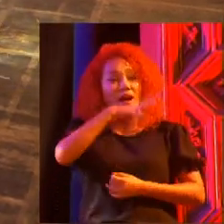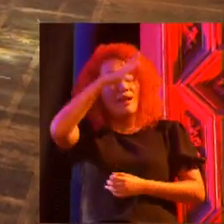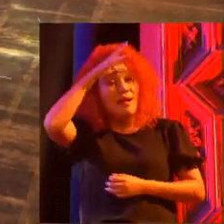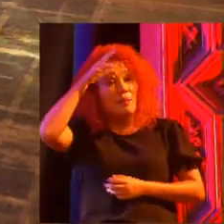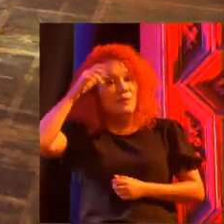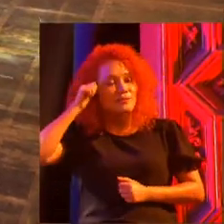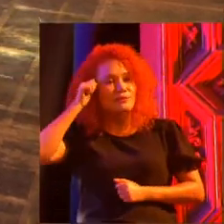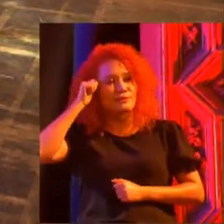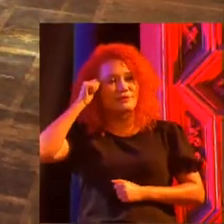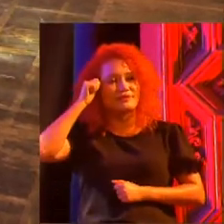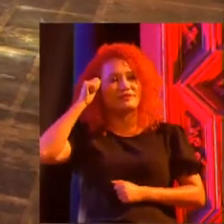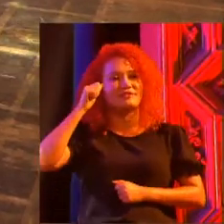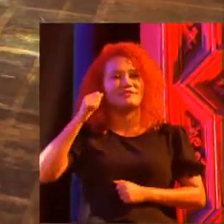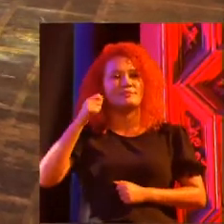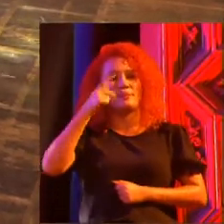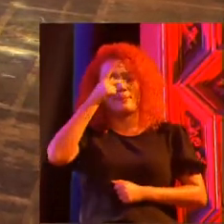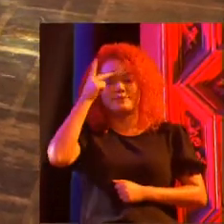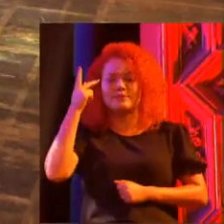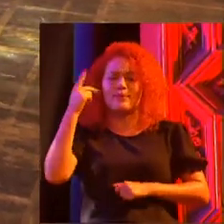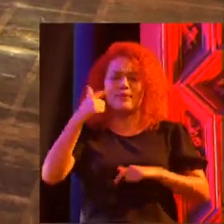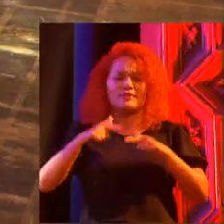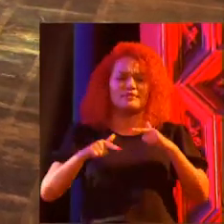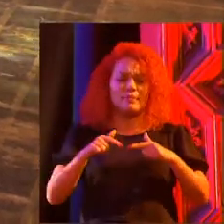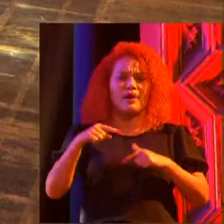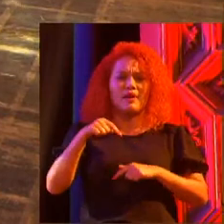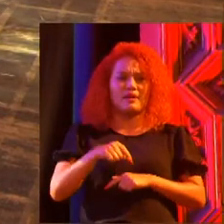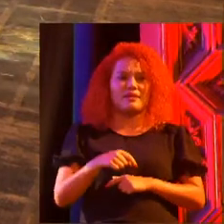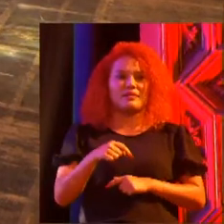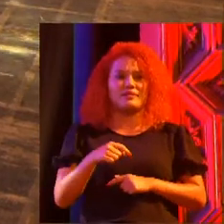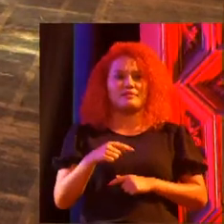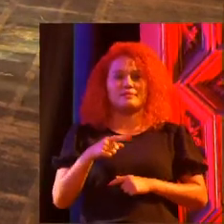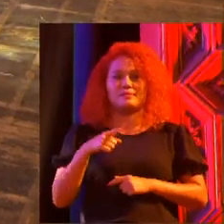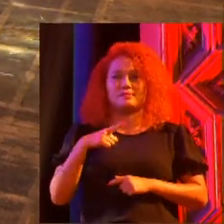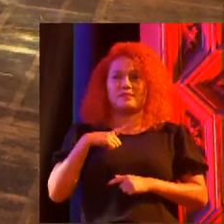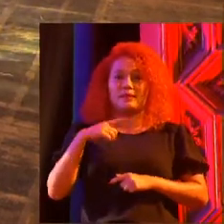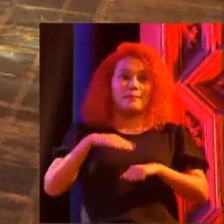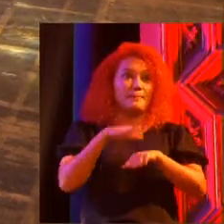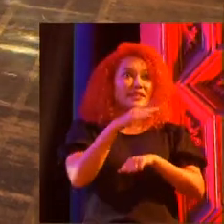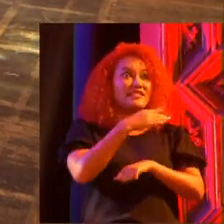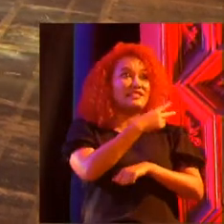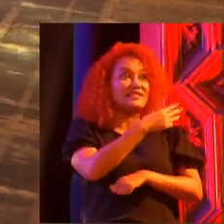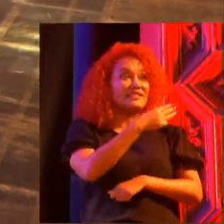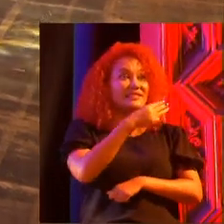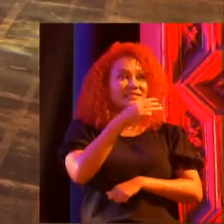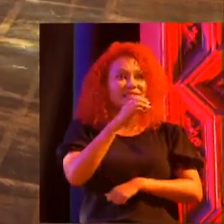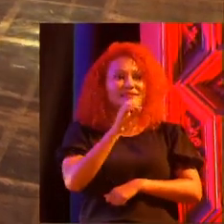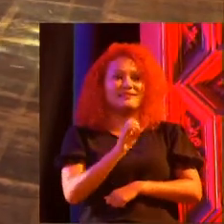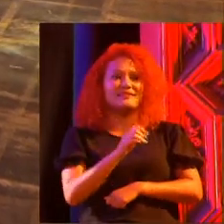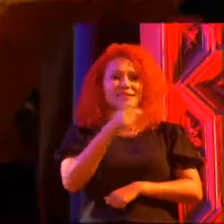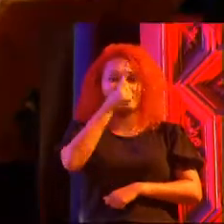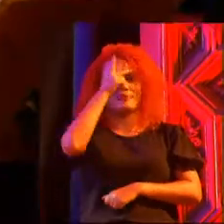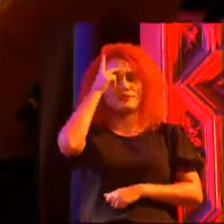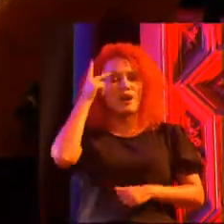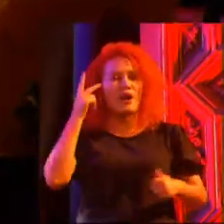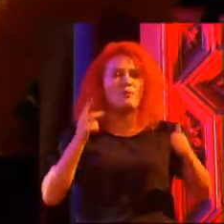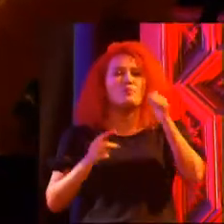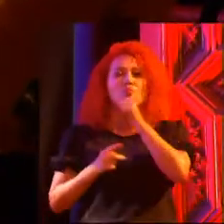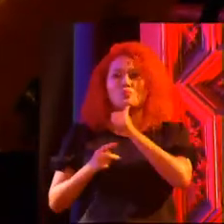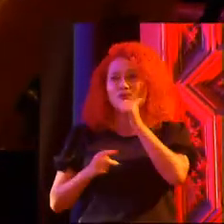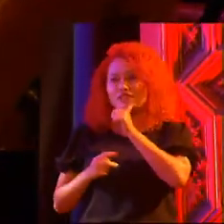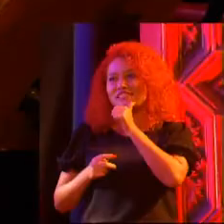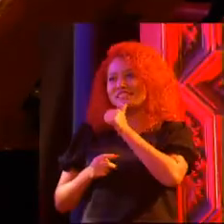Amazônia. Esse álbum envolveu mais de 30 pessoas, muitas mulheres também, viu,